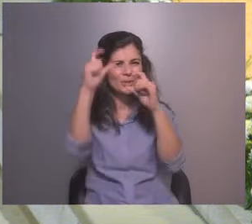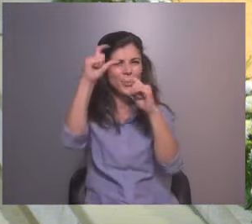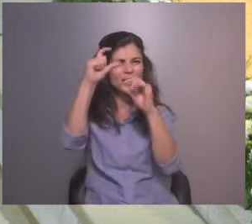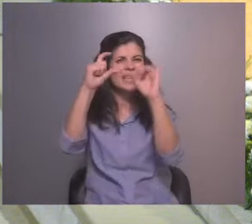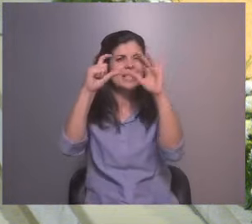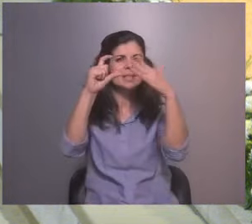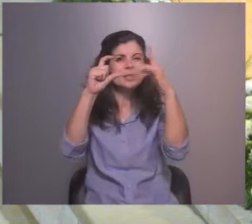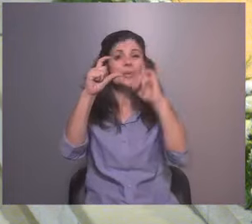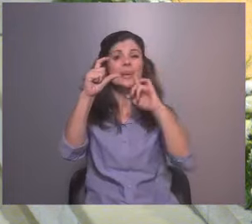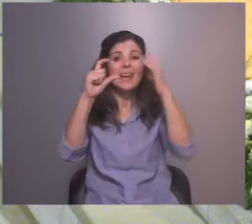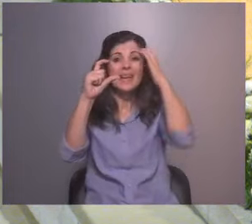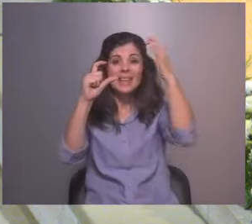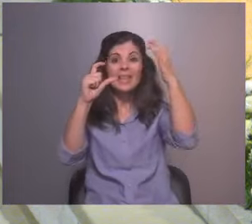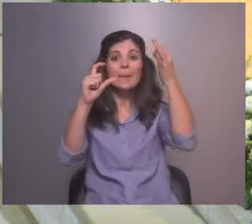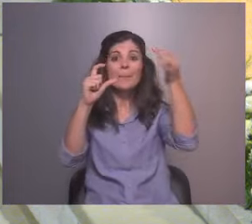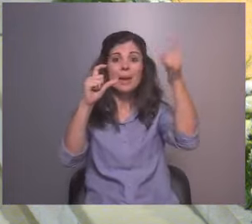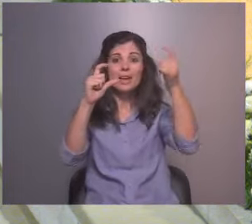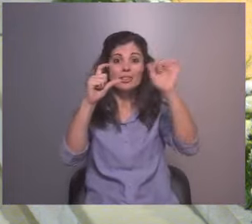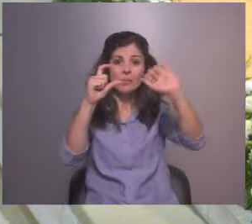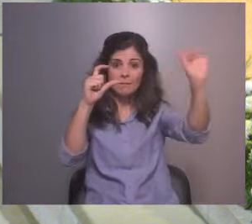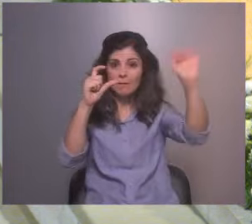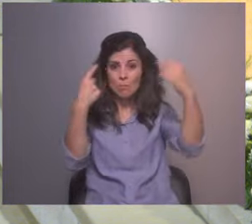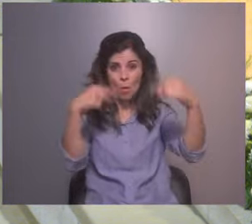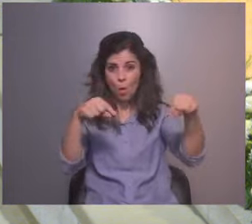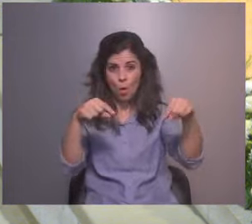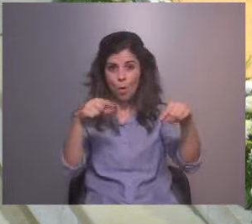Regina,